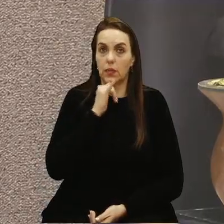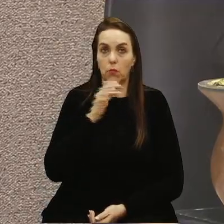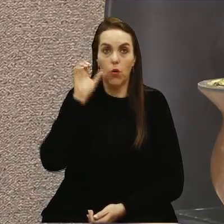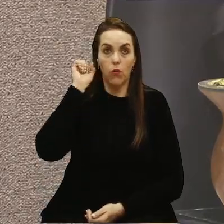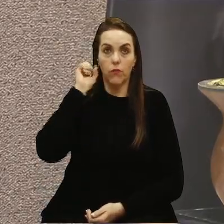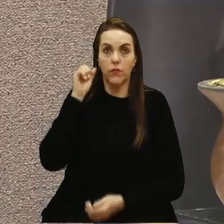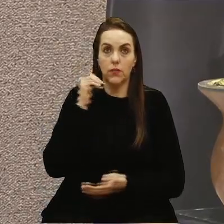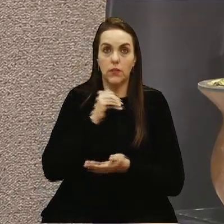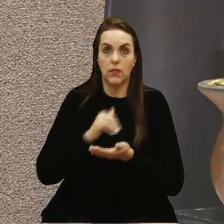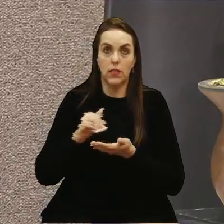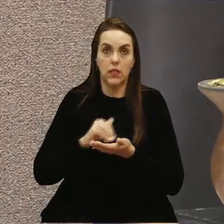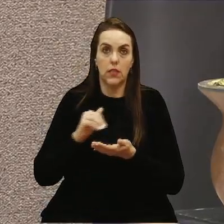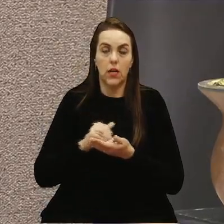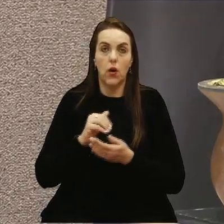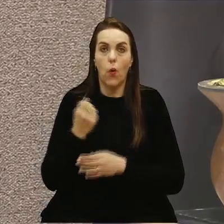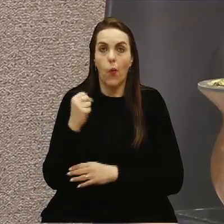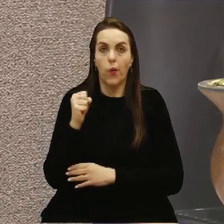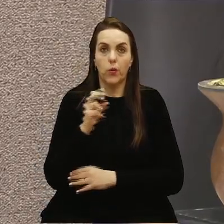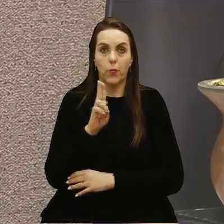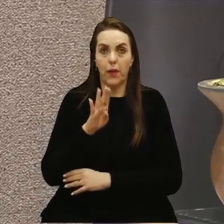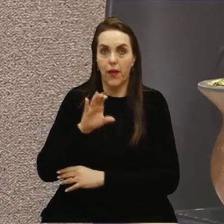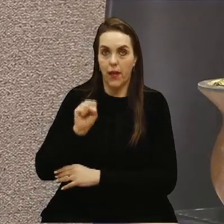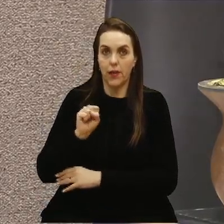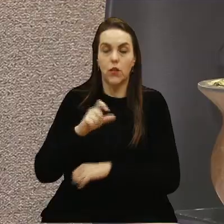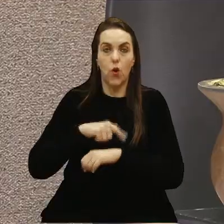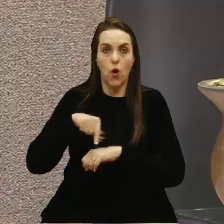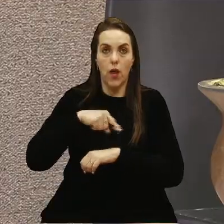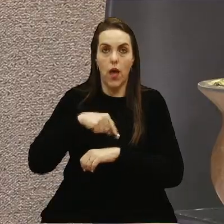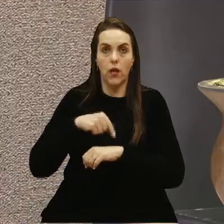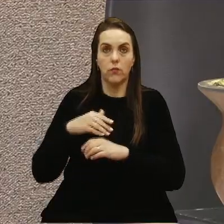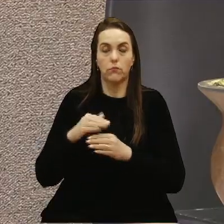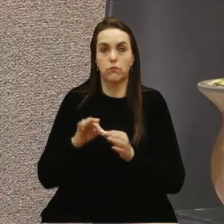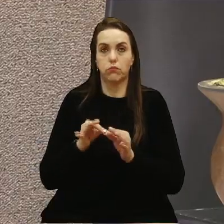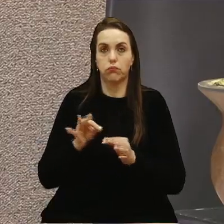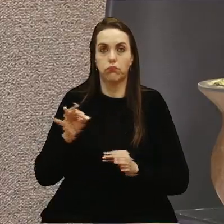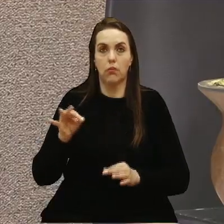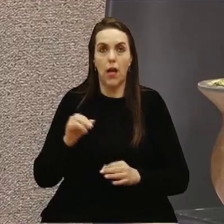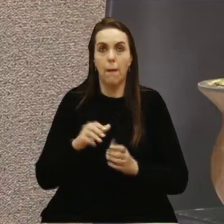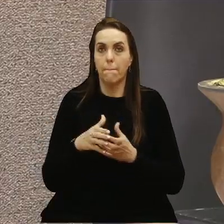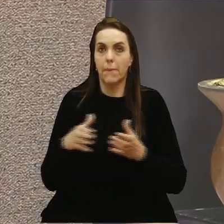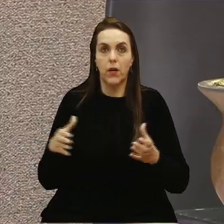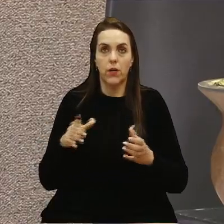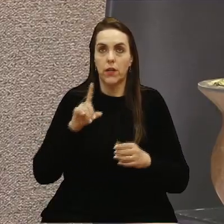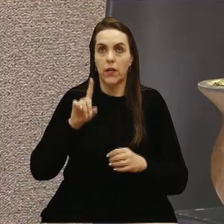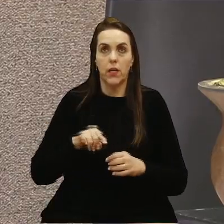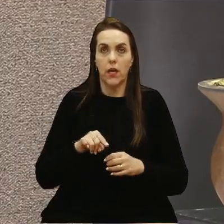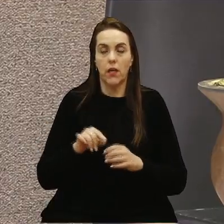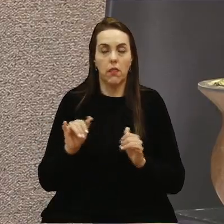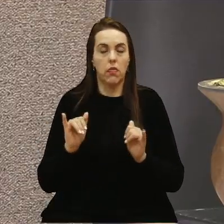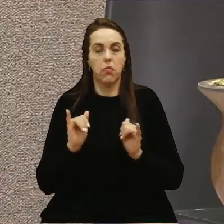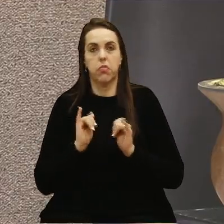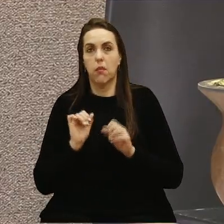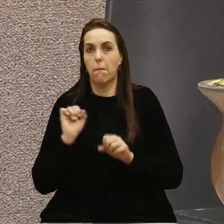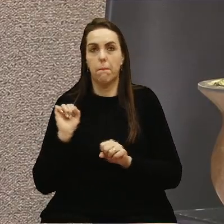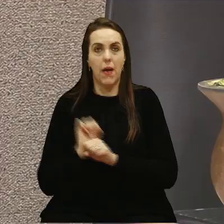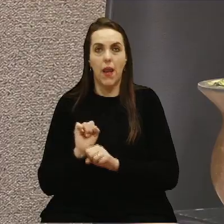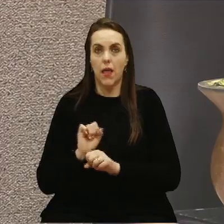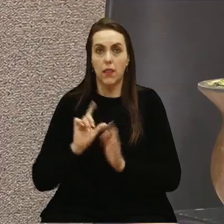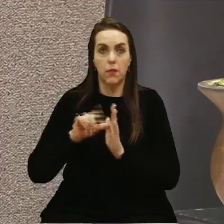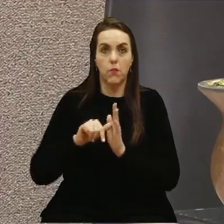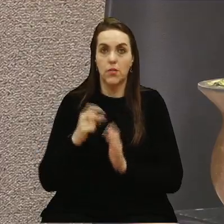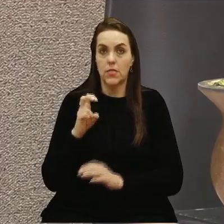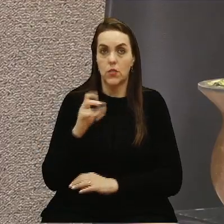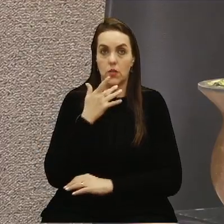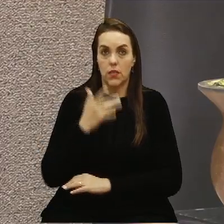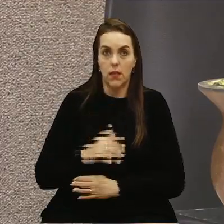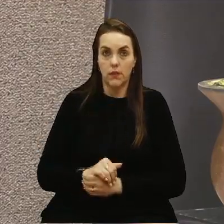secretário que das 8 BS com horário estendido, a maioria delas estão ociosas após as 17 horas. Qual foi a